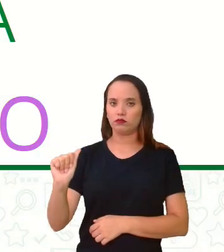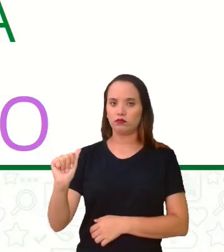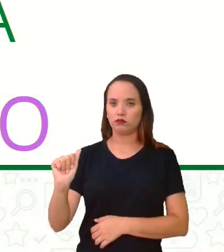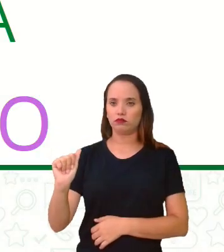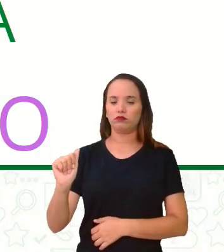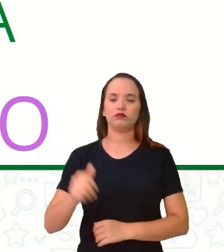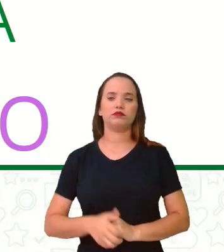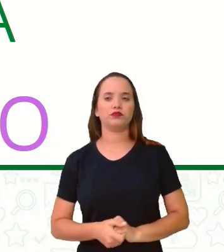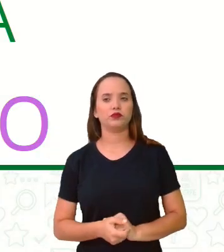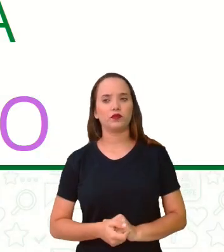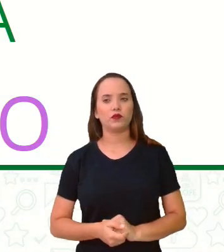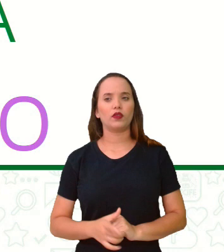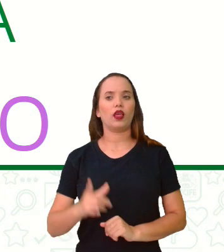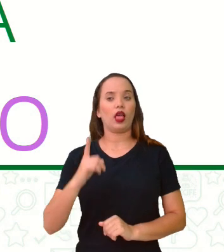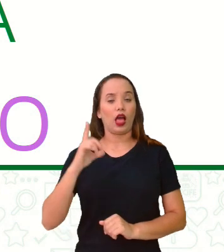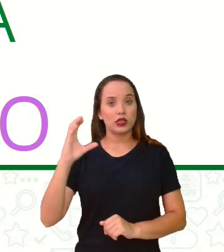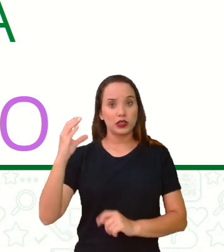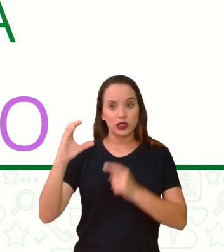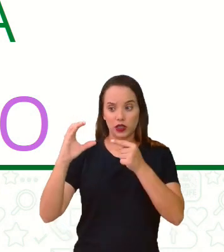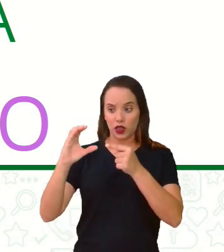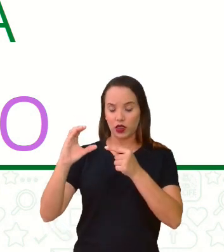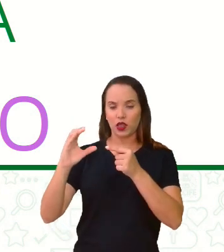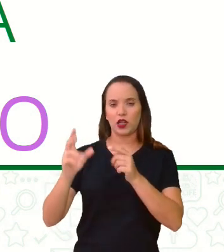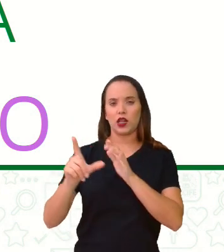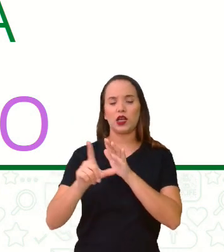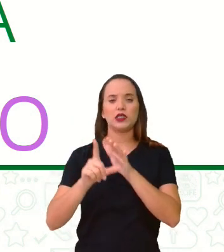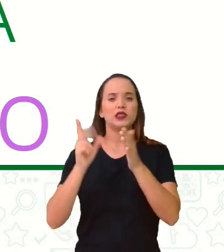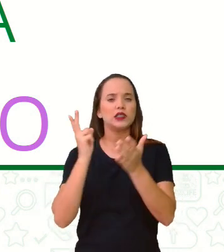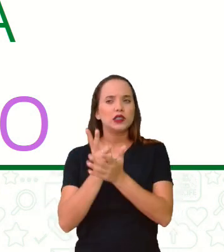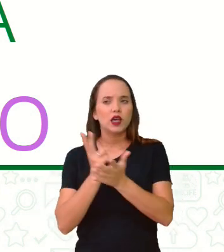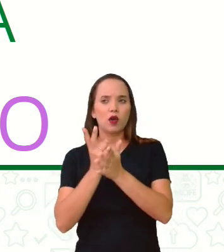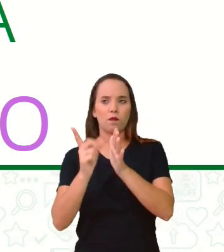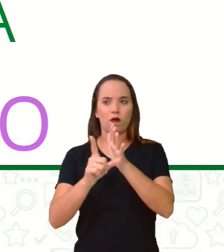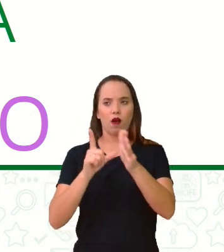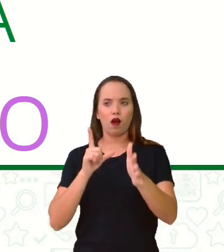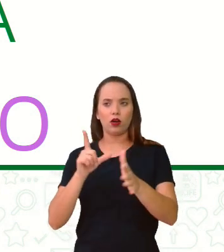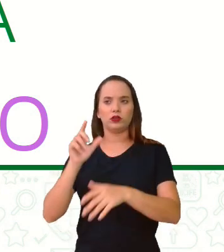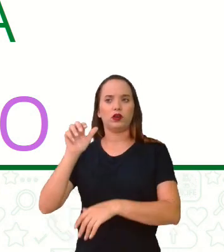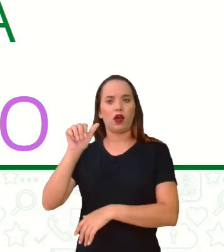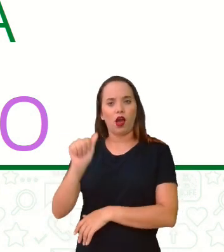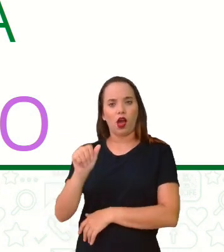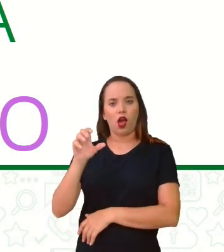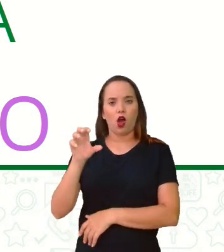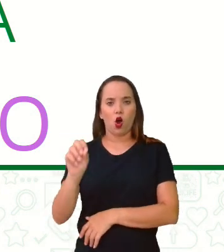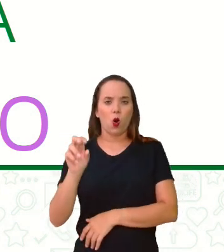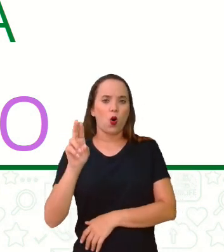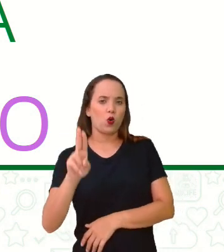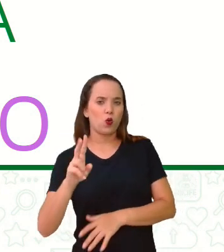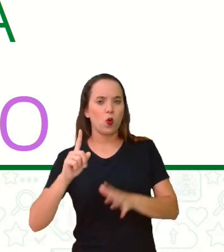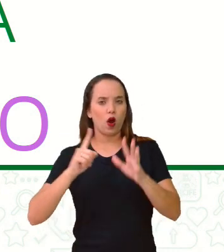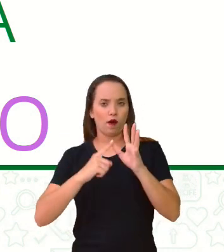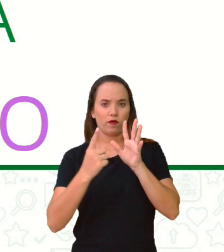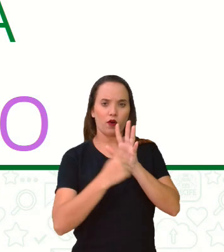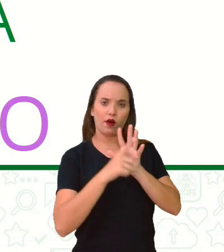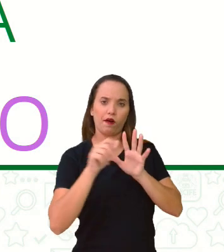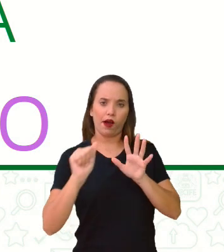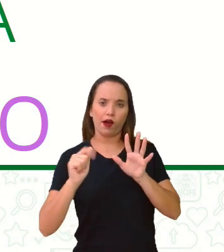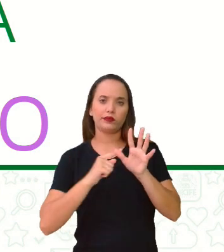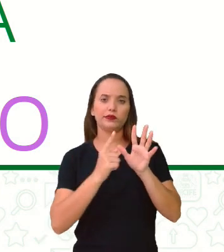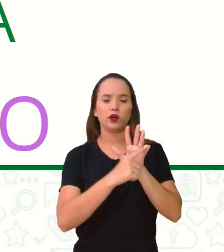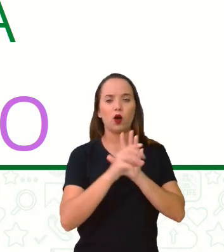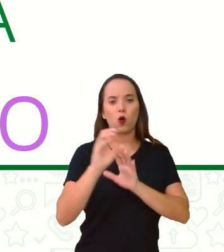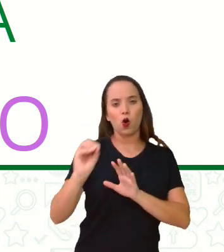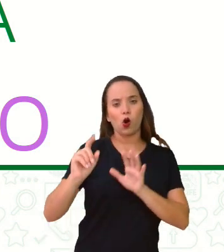Ela aparece antes das vogais A, O e U. Vê os exemplos que eu trouxe. Vê se não bate tudinho. Olha